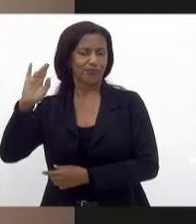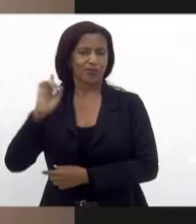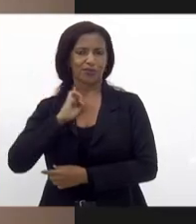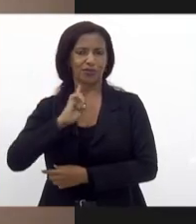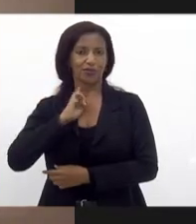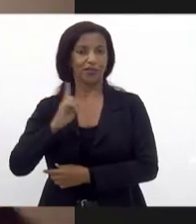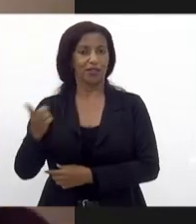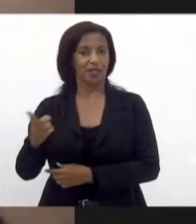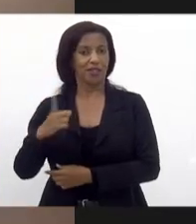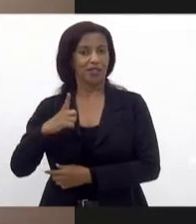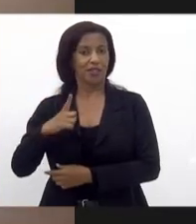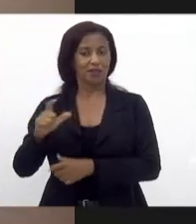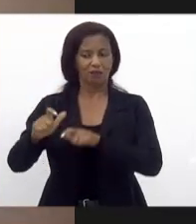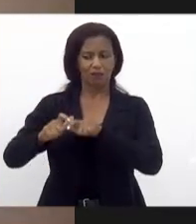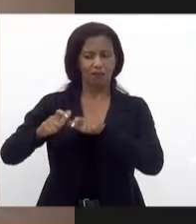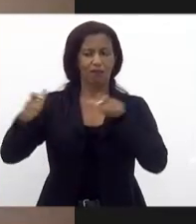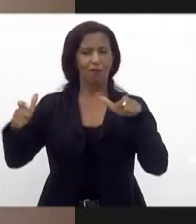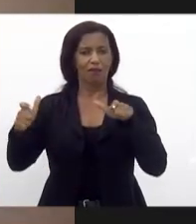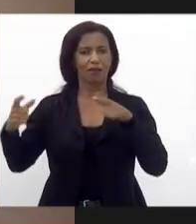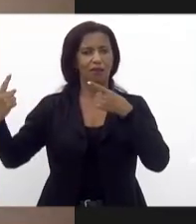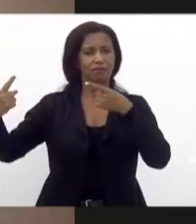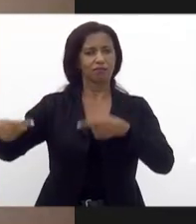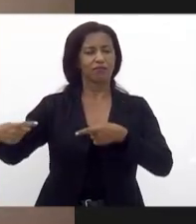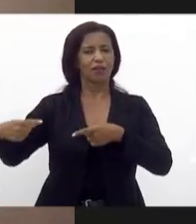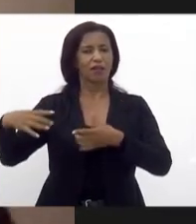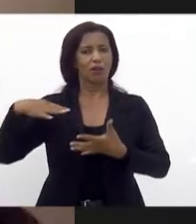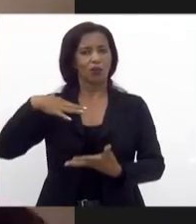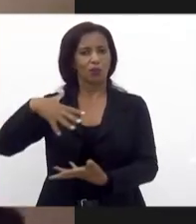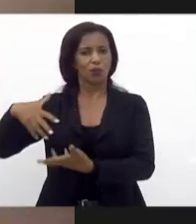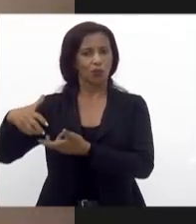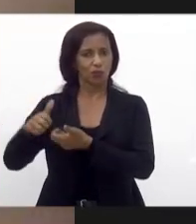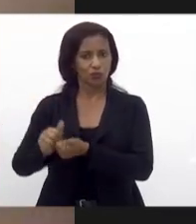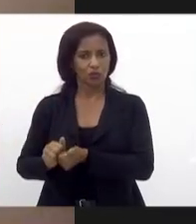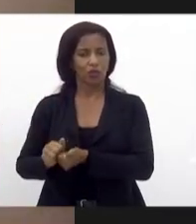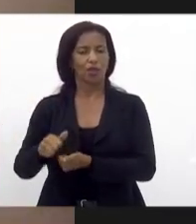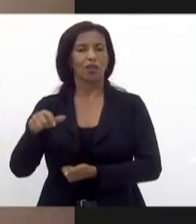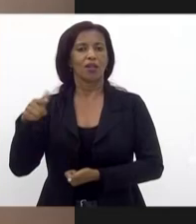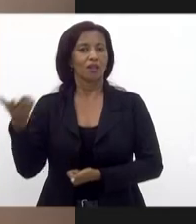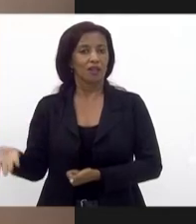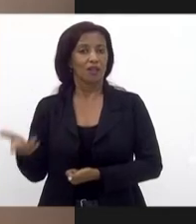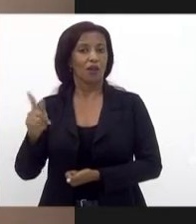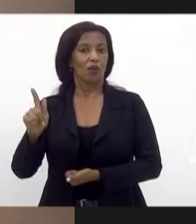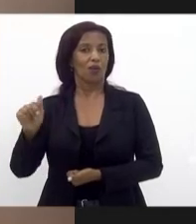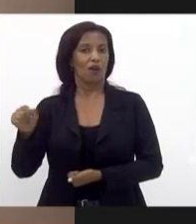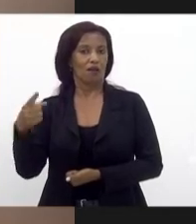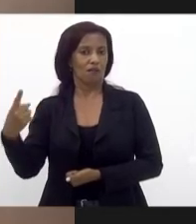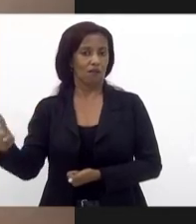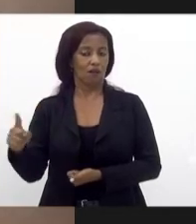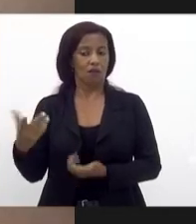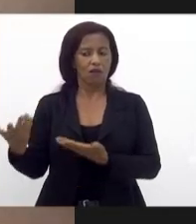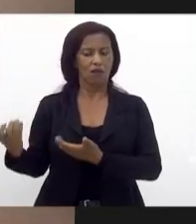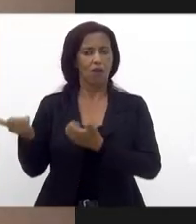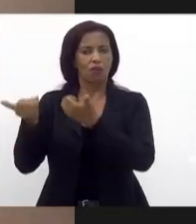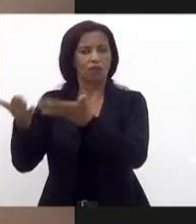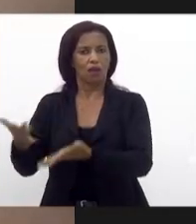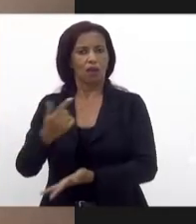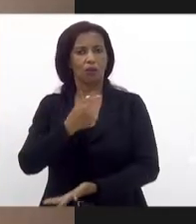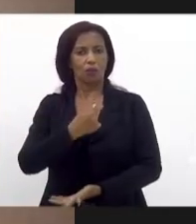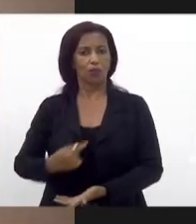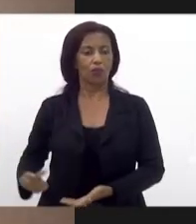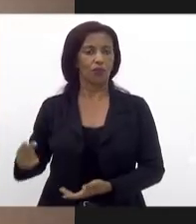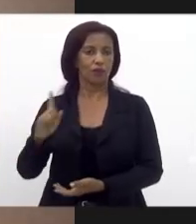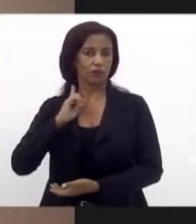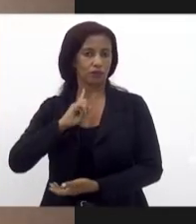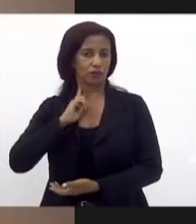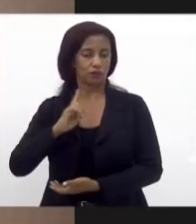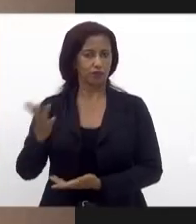que arrisca superar o hub internacional tradicional, que é o aeroporto do Galeão. E, ao entregar para o governo de Minas